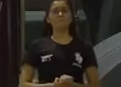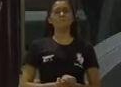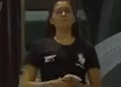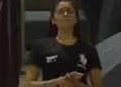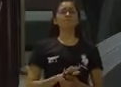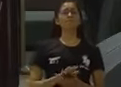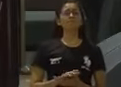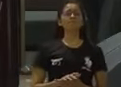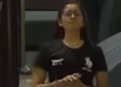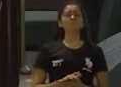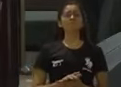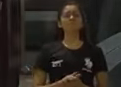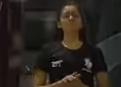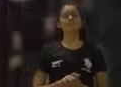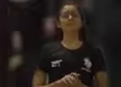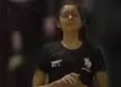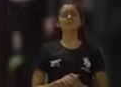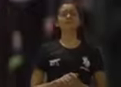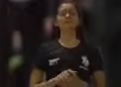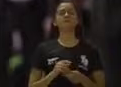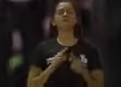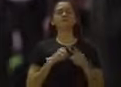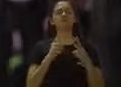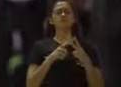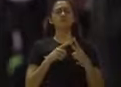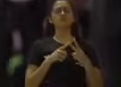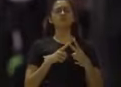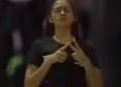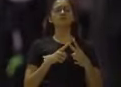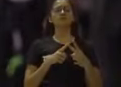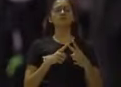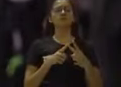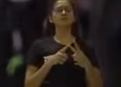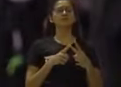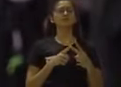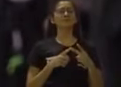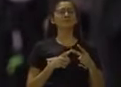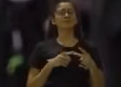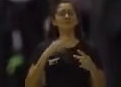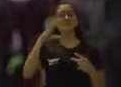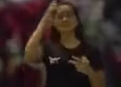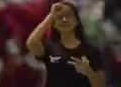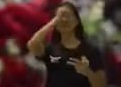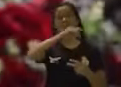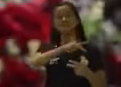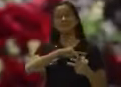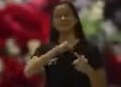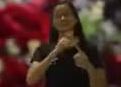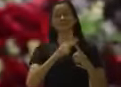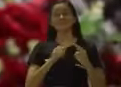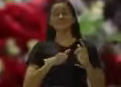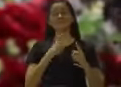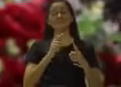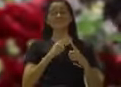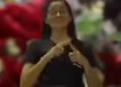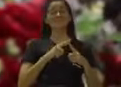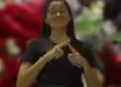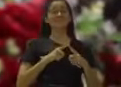pelo menos, umas duas lições que eu aprendo com Paulo. Primeiro, você em